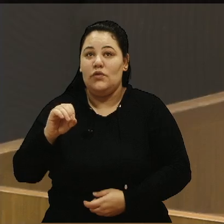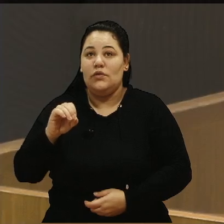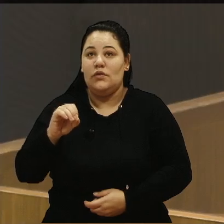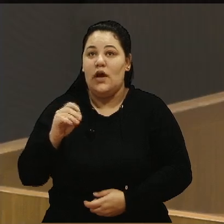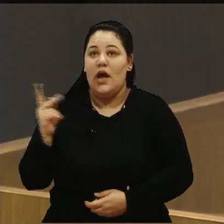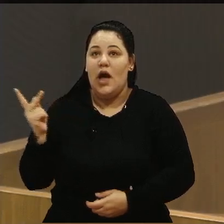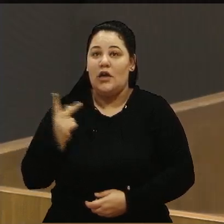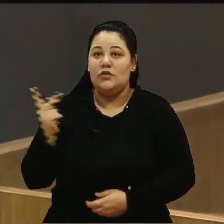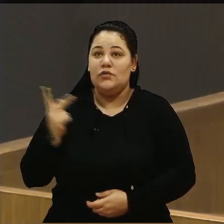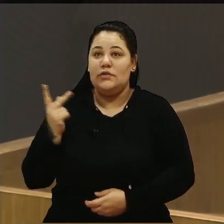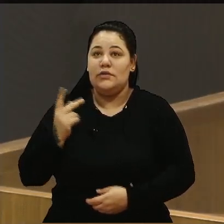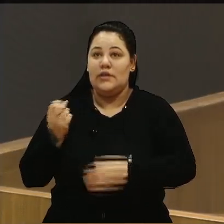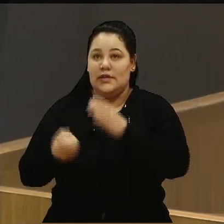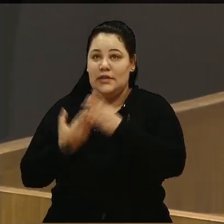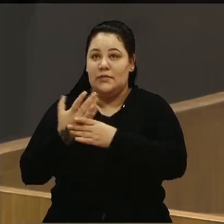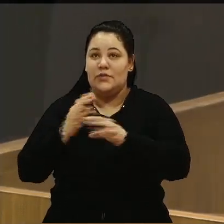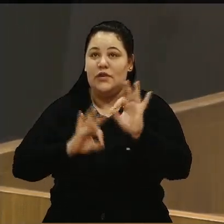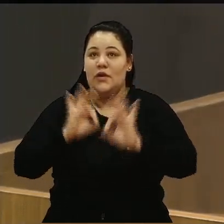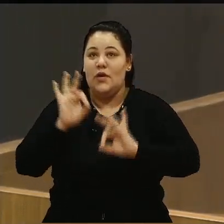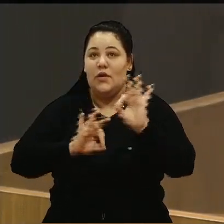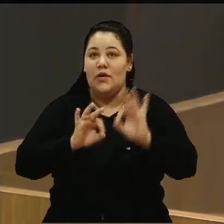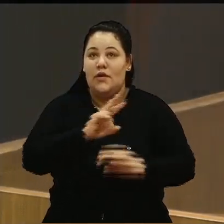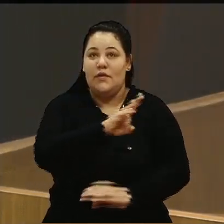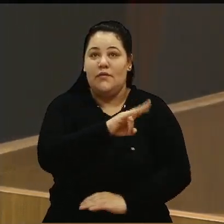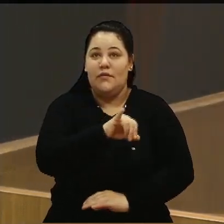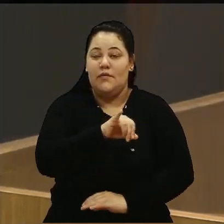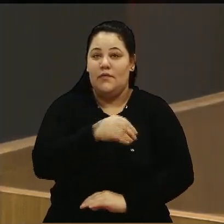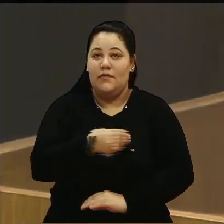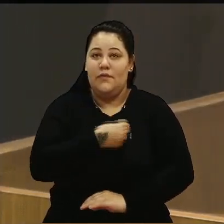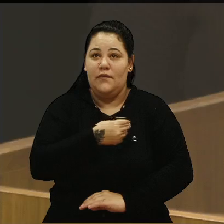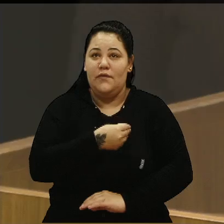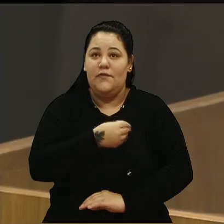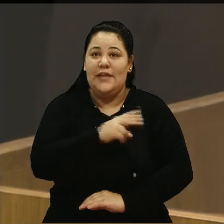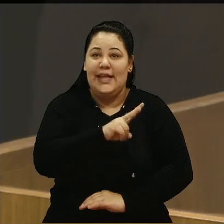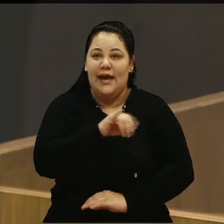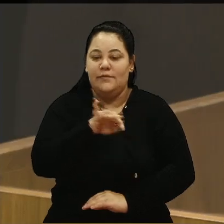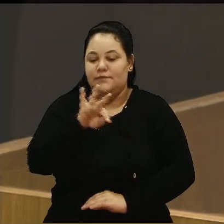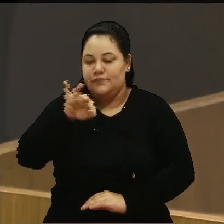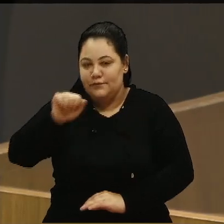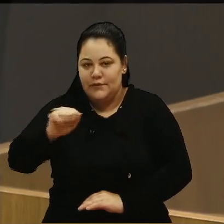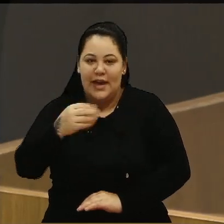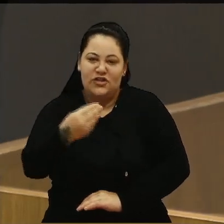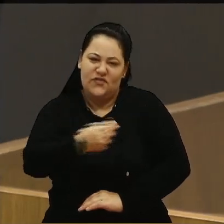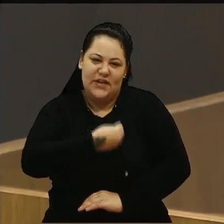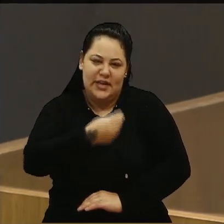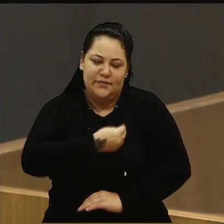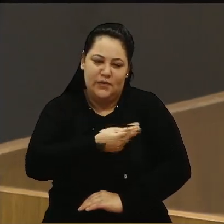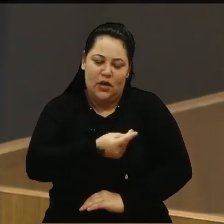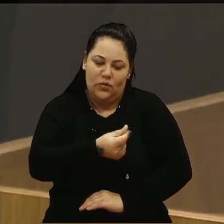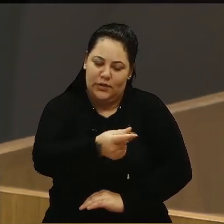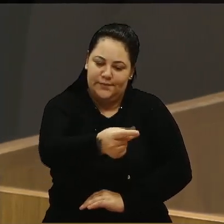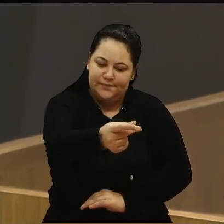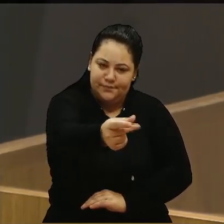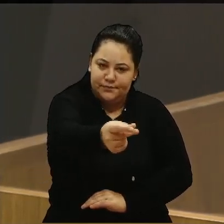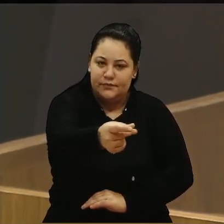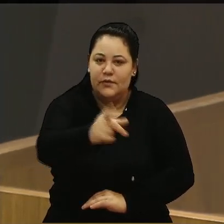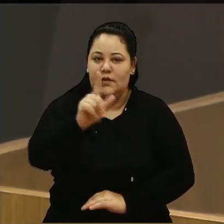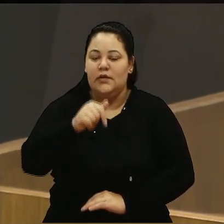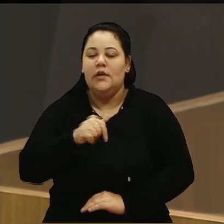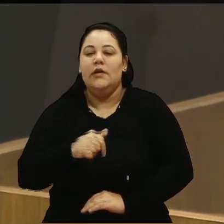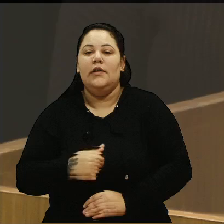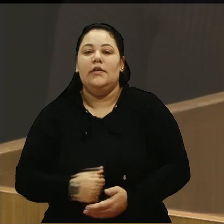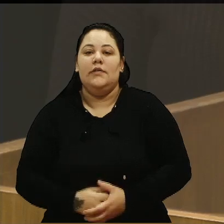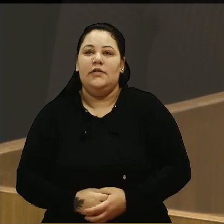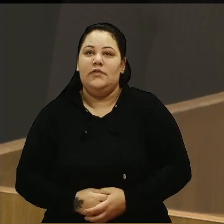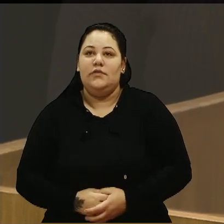duas idealizadoras do projeto Vita Lunga. Vita Lunga, do nosso dialeto italiano, significa vida